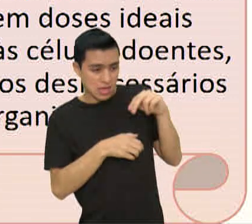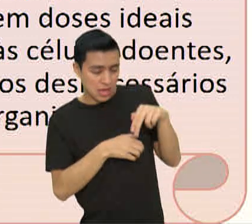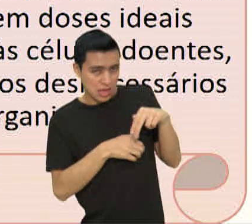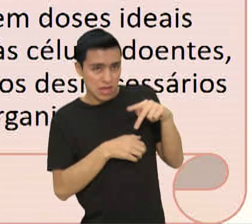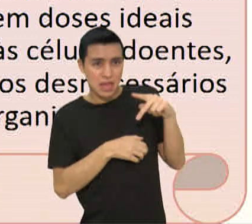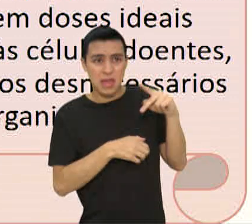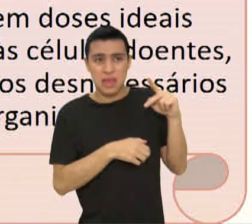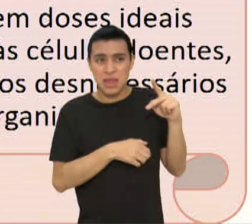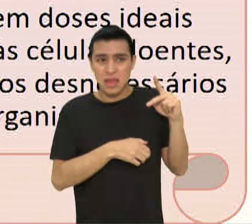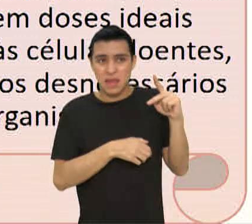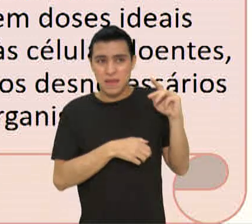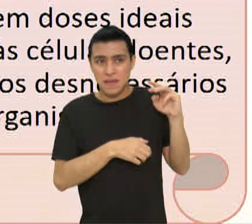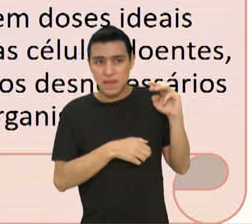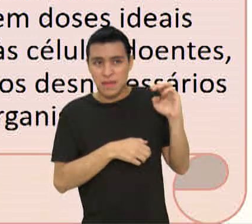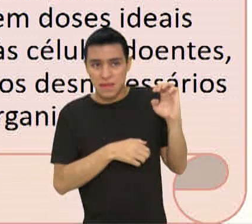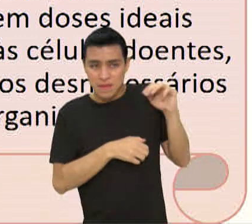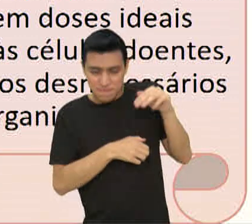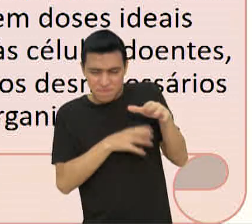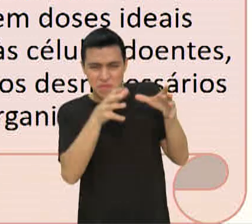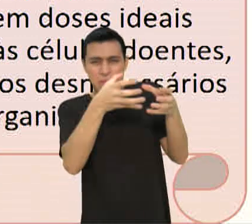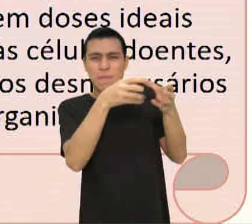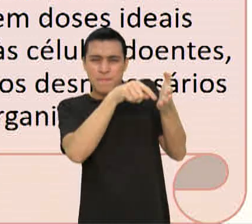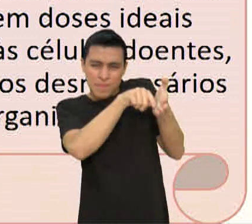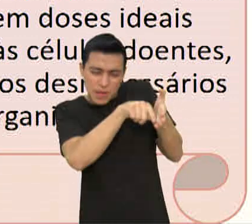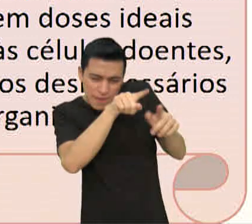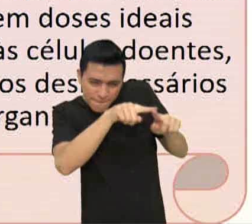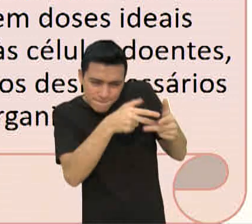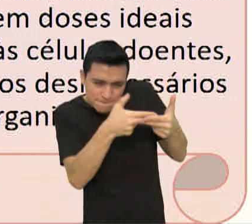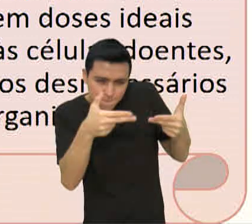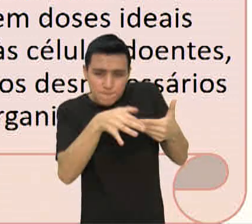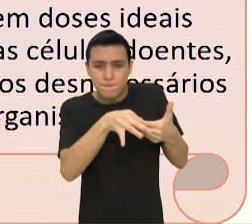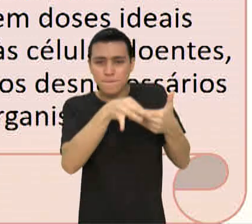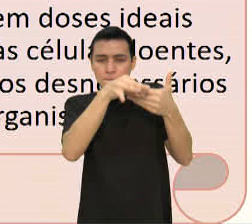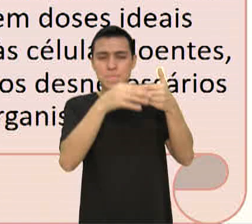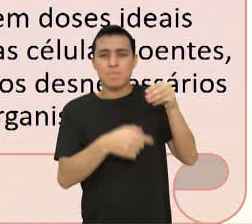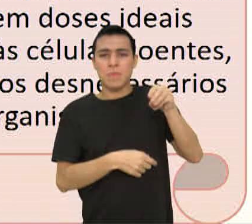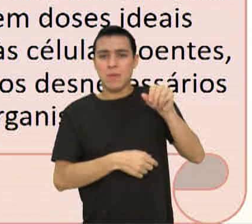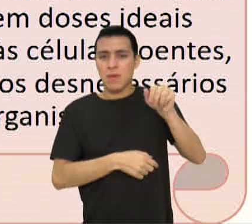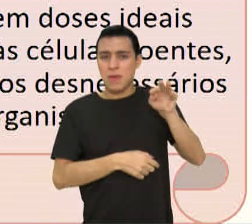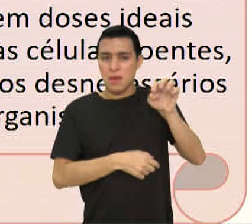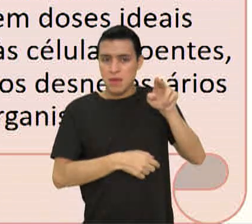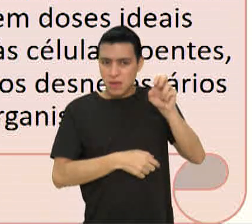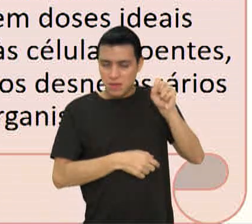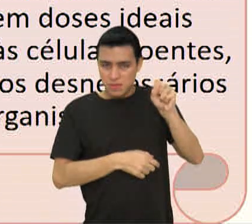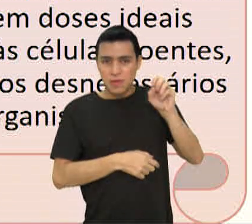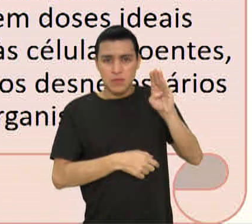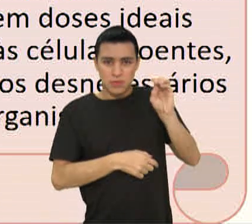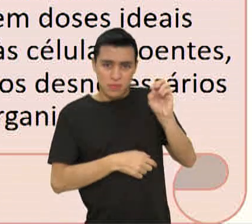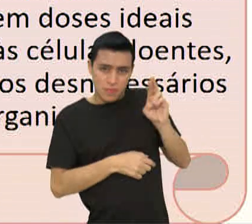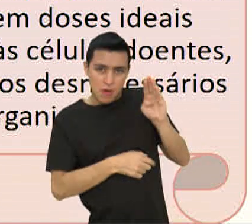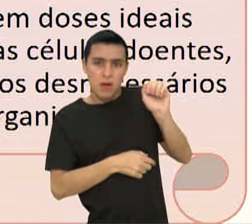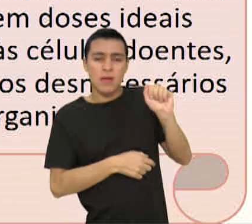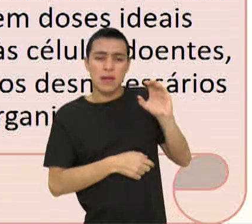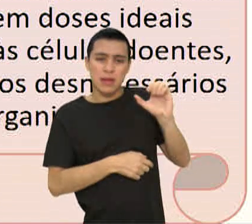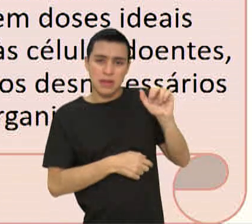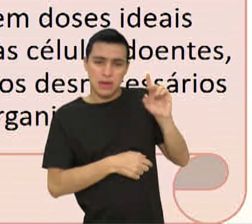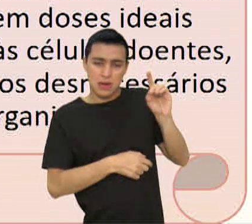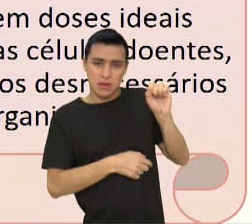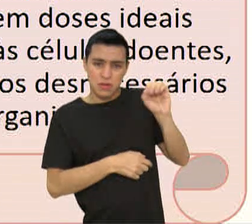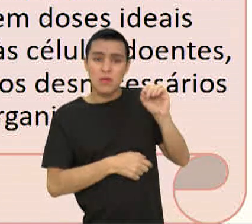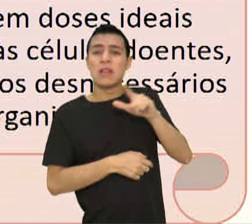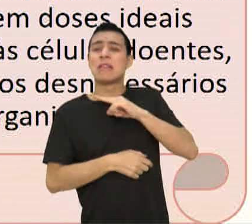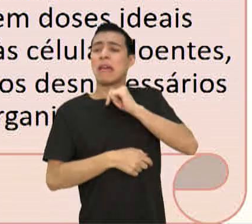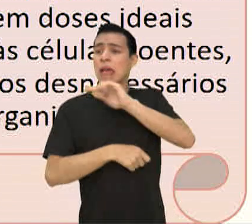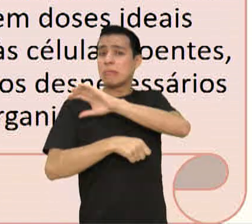Nacional de Pesquisas em Energia e Materiais, liderado por Matheus Borba Cardoso, vem trabalhando, com o apoio da FAPESP,